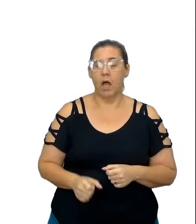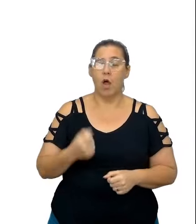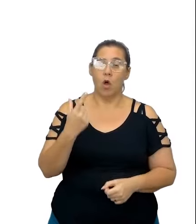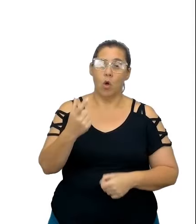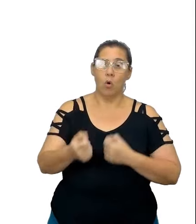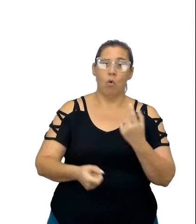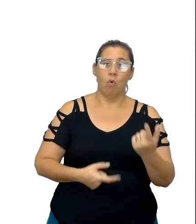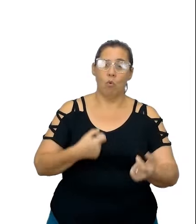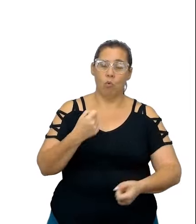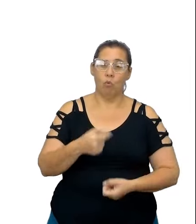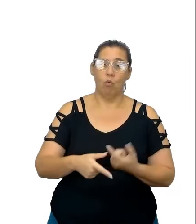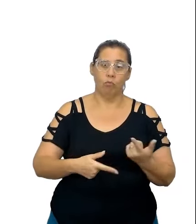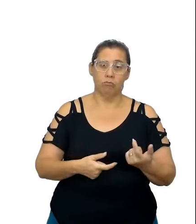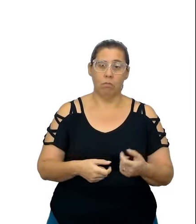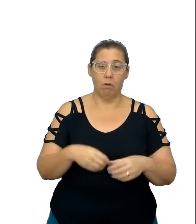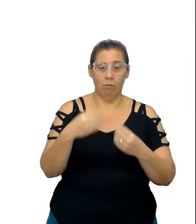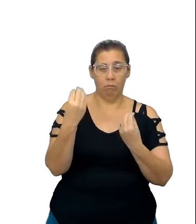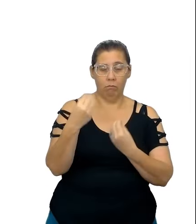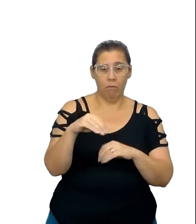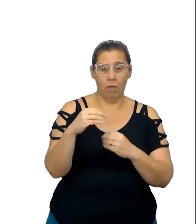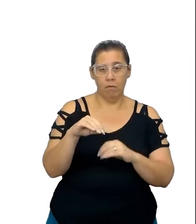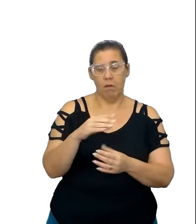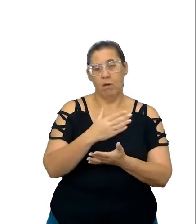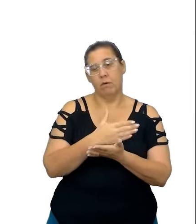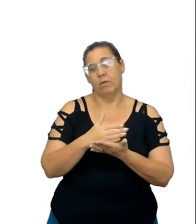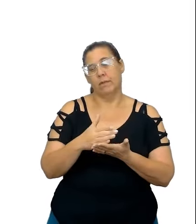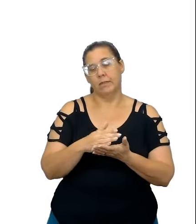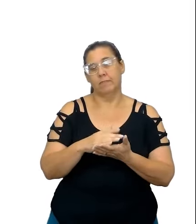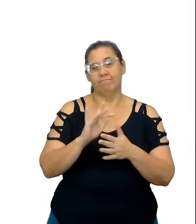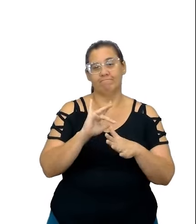memes provocativos são lançados nas